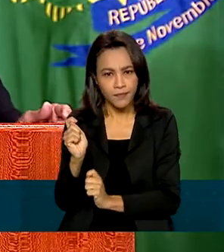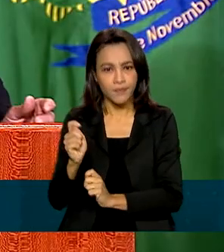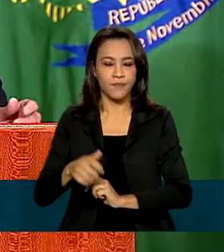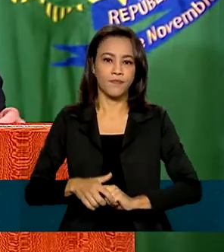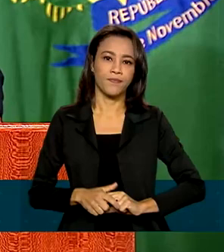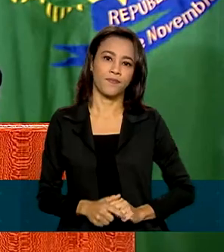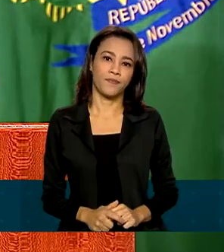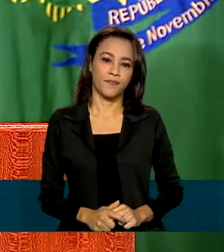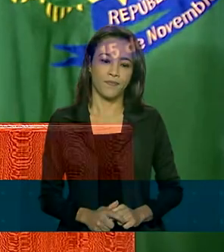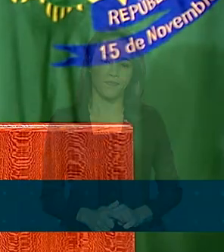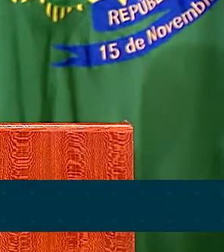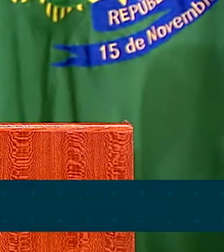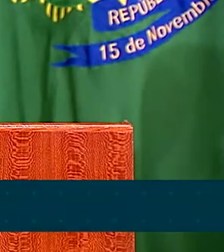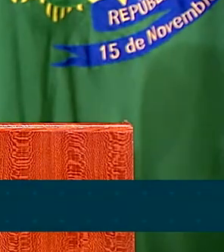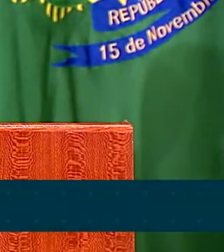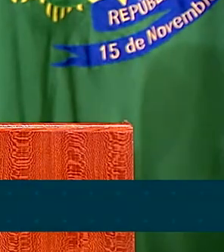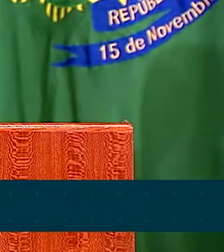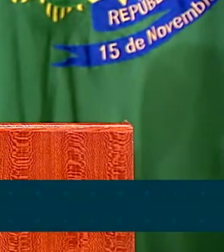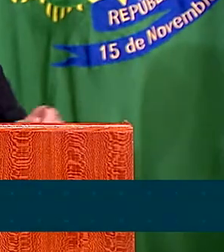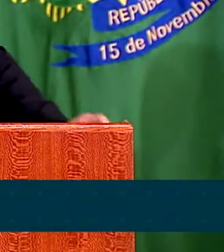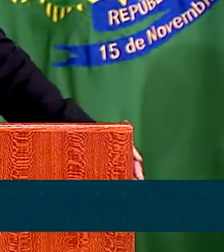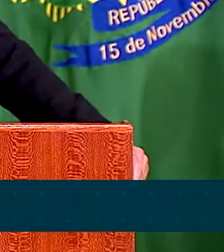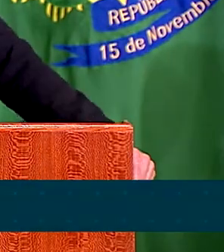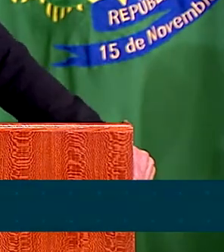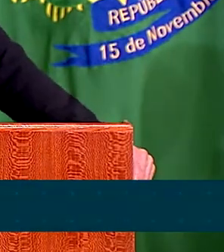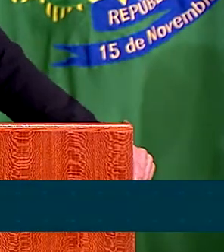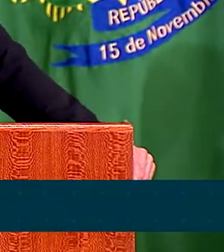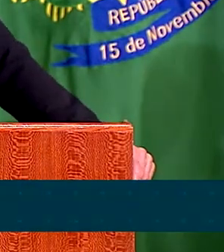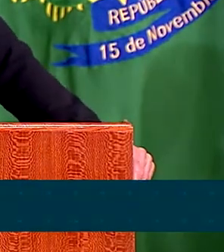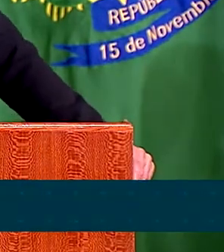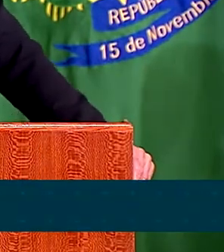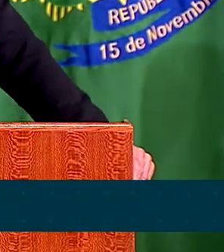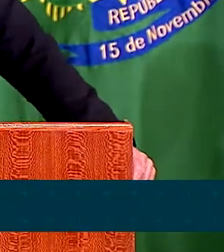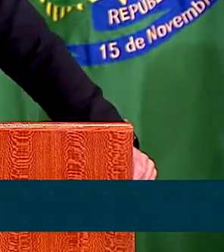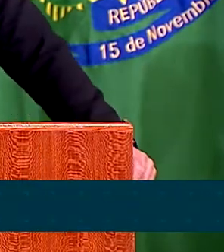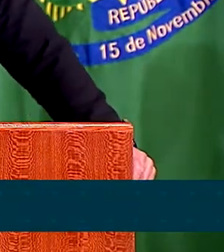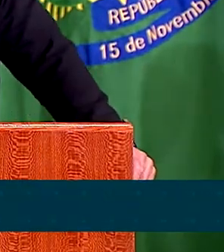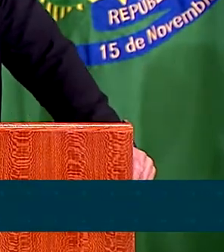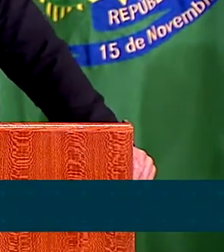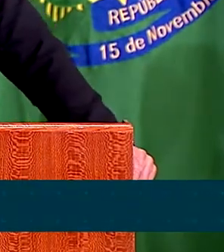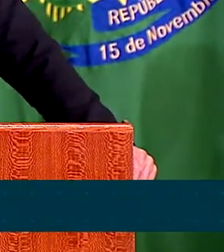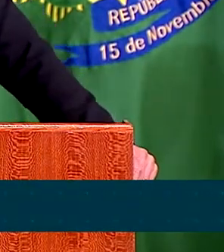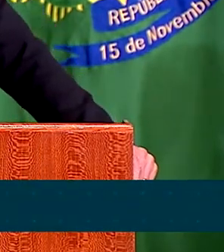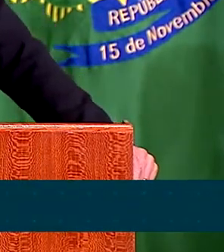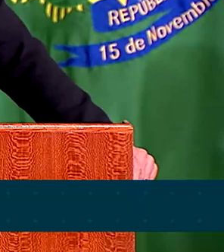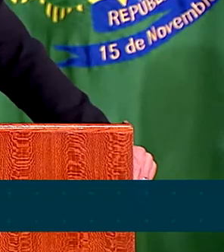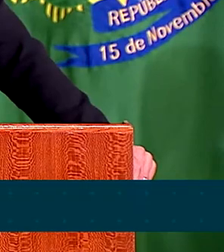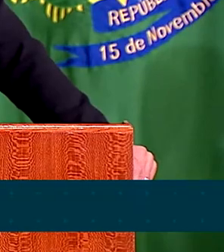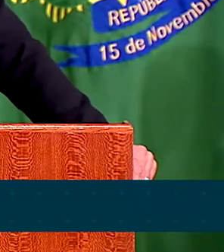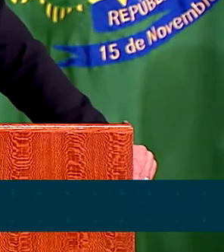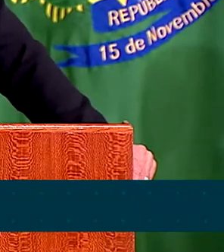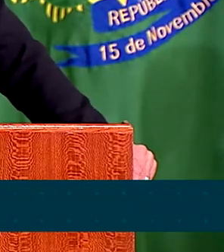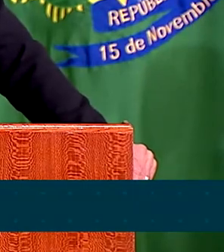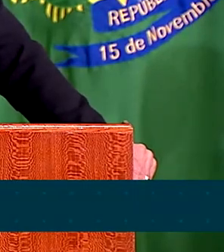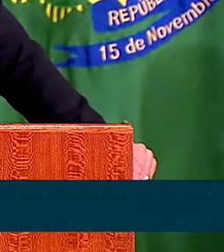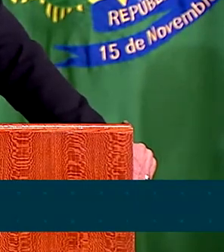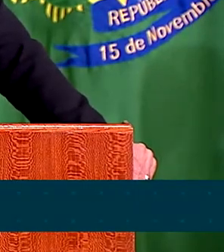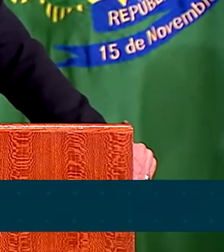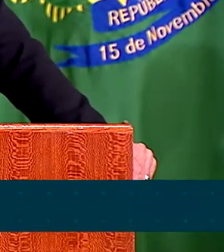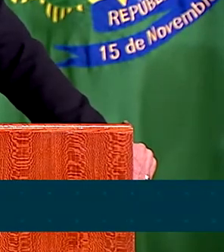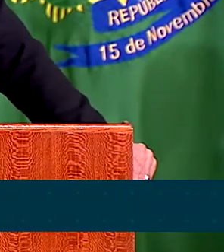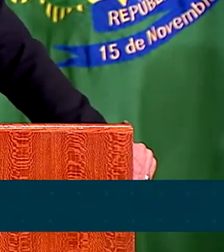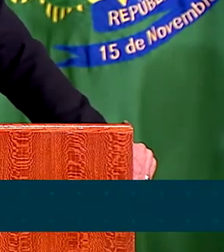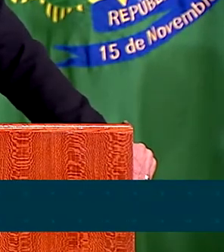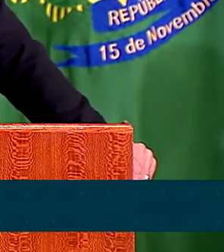momento do Plano Safra aqui, eu quero cumprimentá-los. Especial também porque durante a pandemia vocês não pararam.